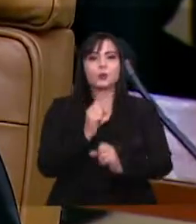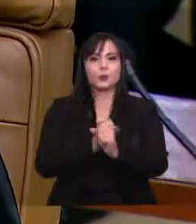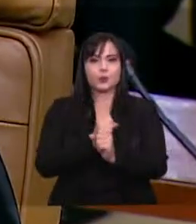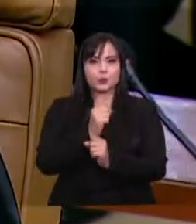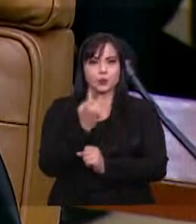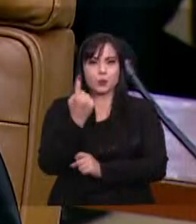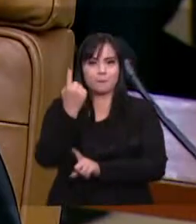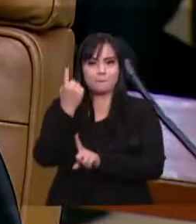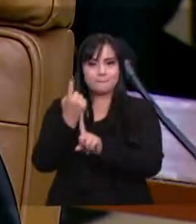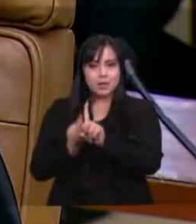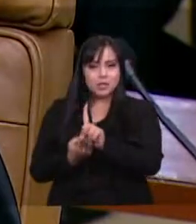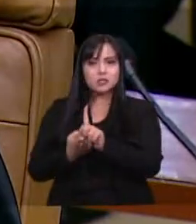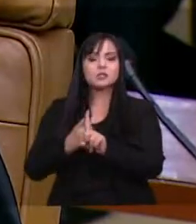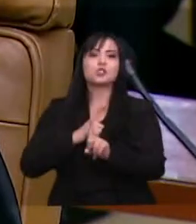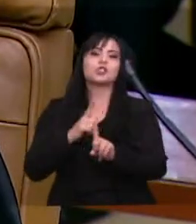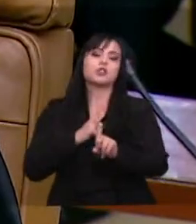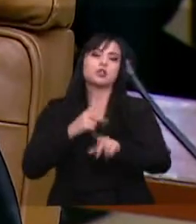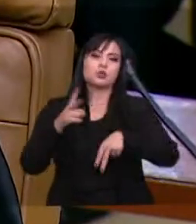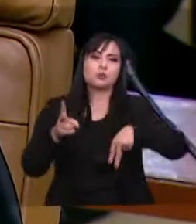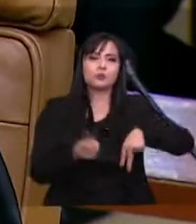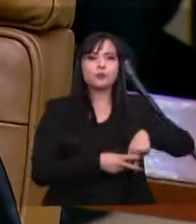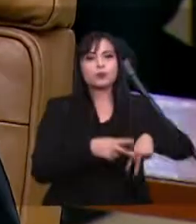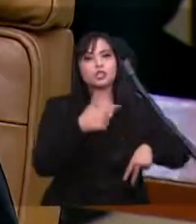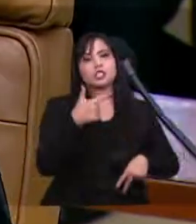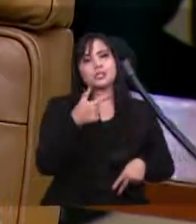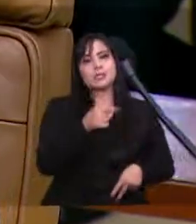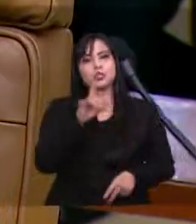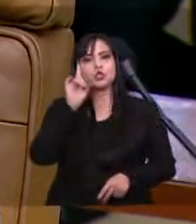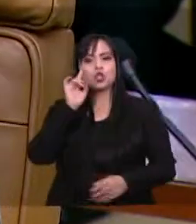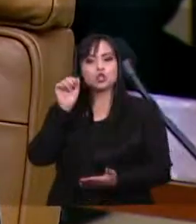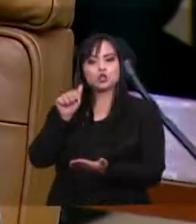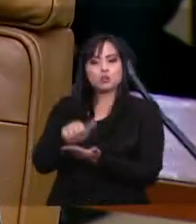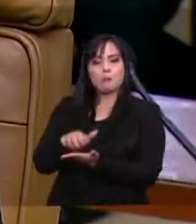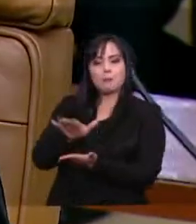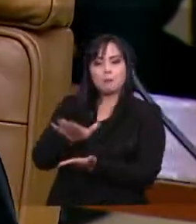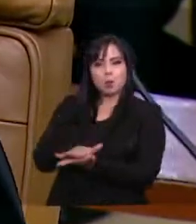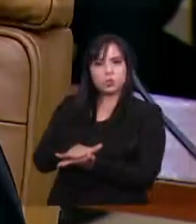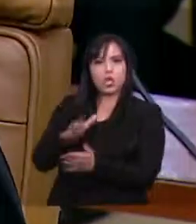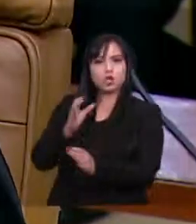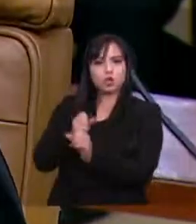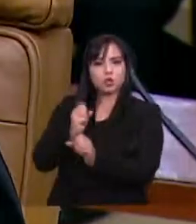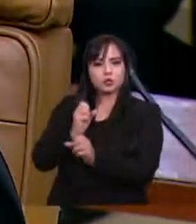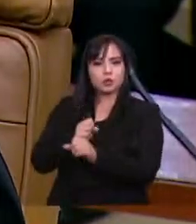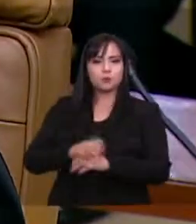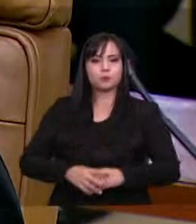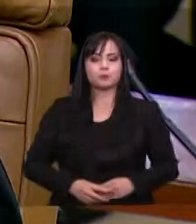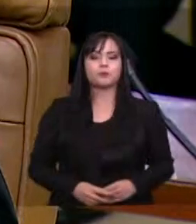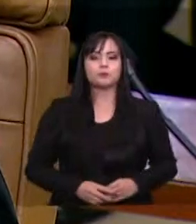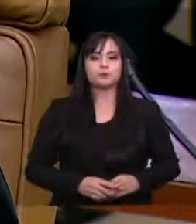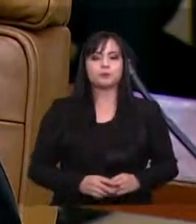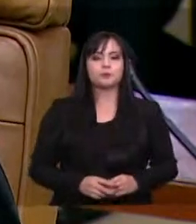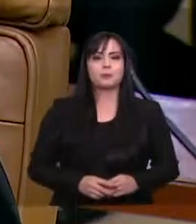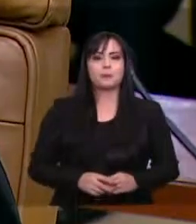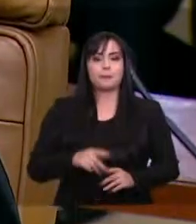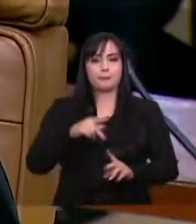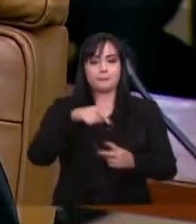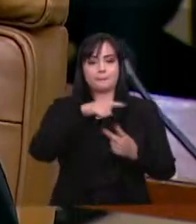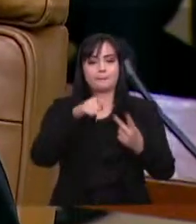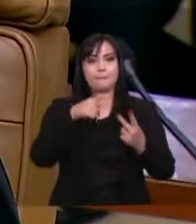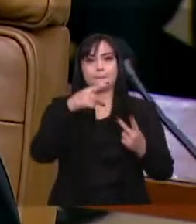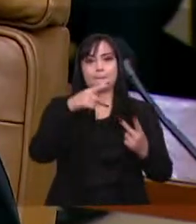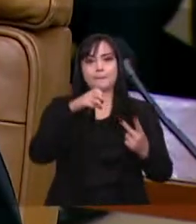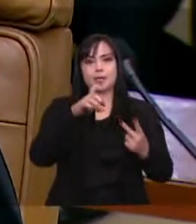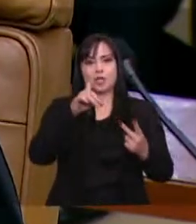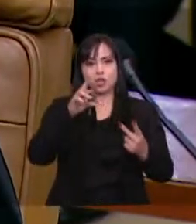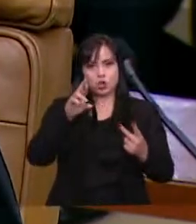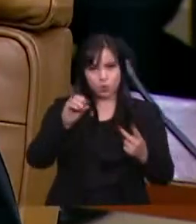anos e um mês de reclusão e pagamentos 17 dias multas multa total da reprimento para Pedro Paulo em